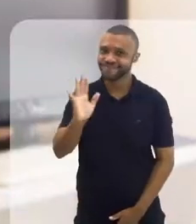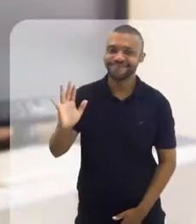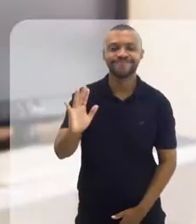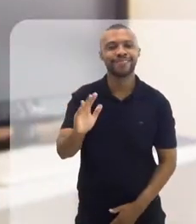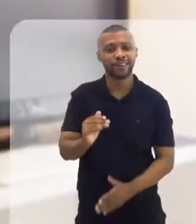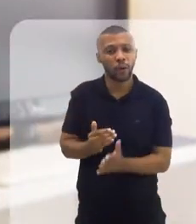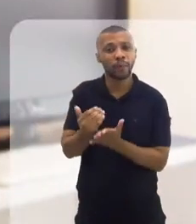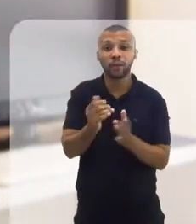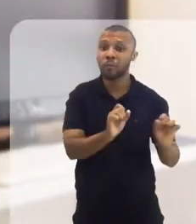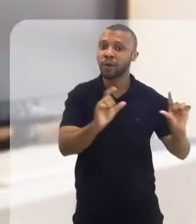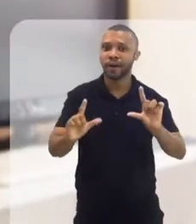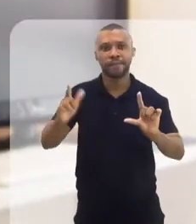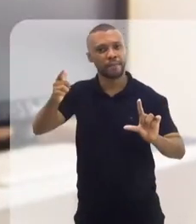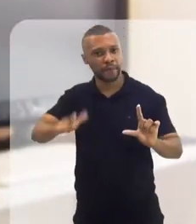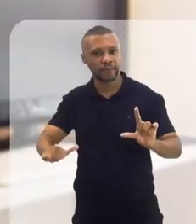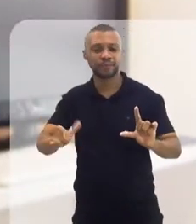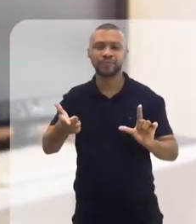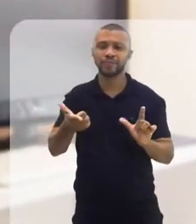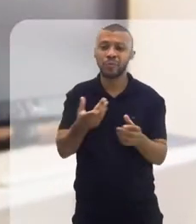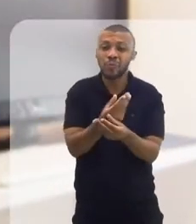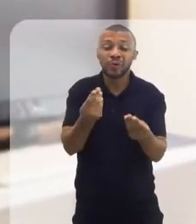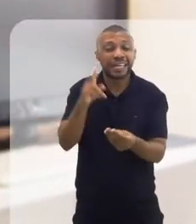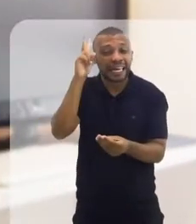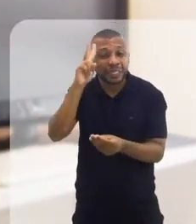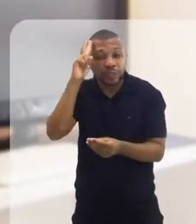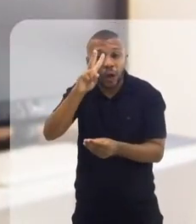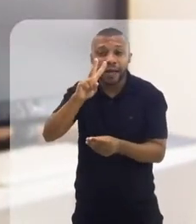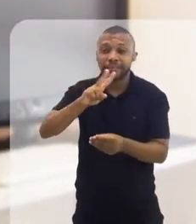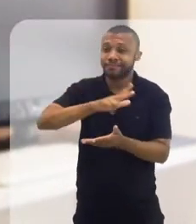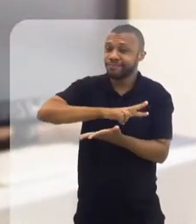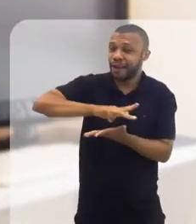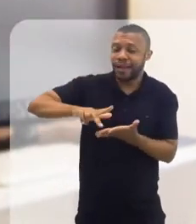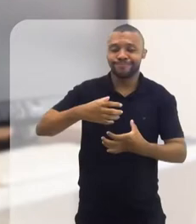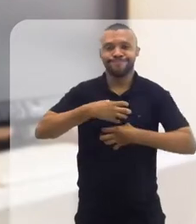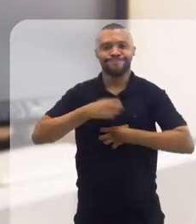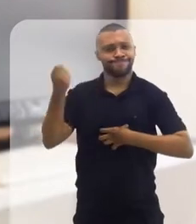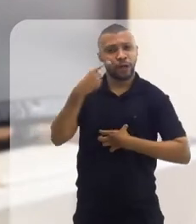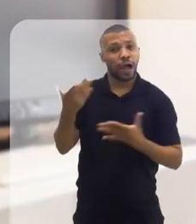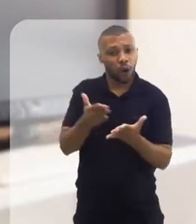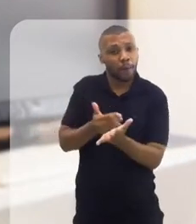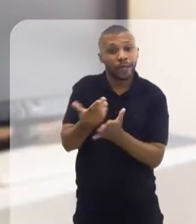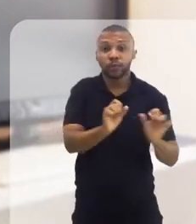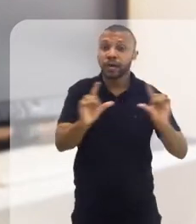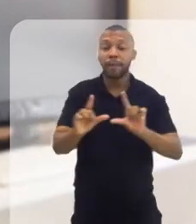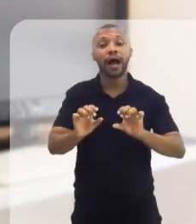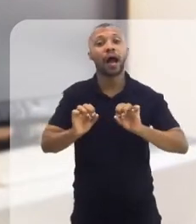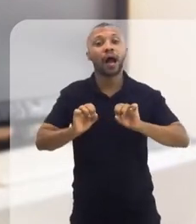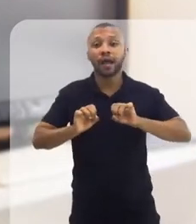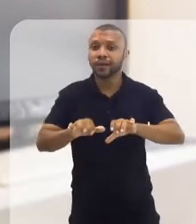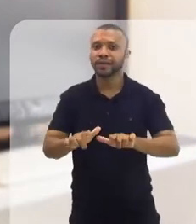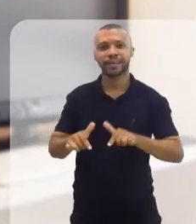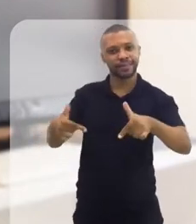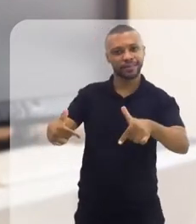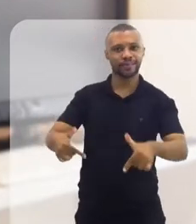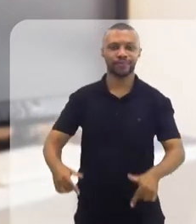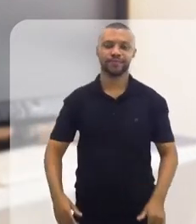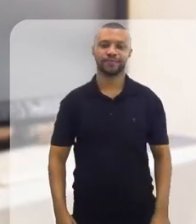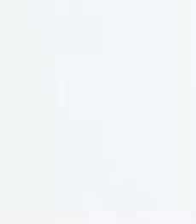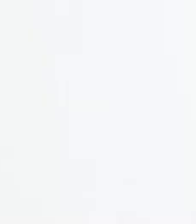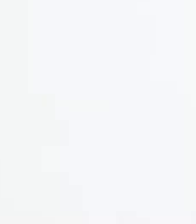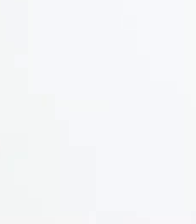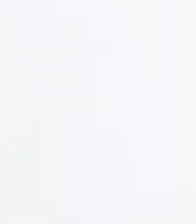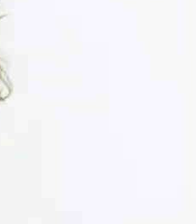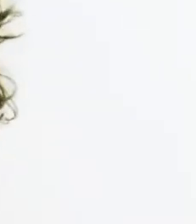Gente, está começando mais um programa cheio de lições de vida e histórias inspiradoras. No ar, o